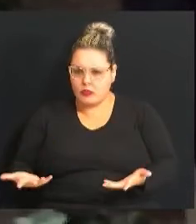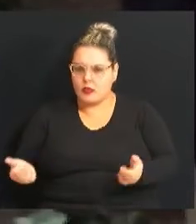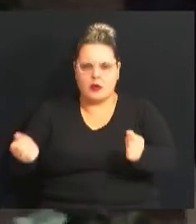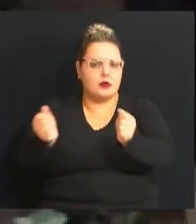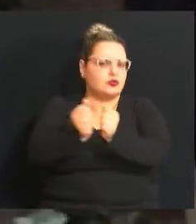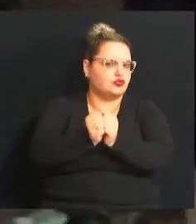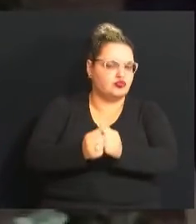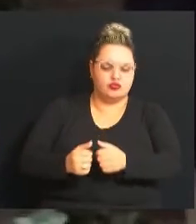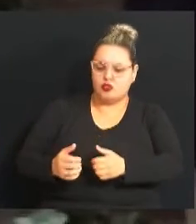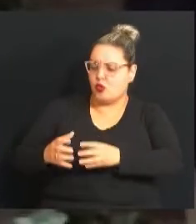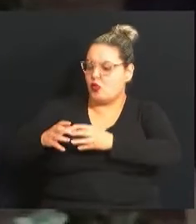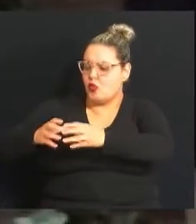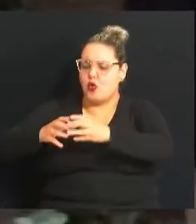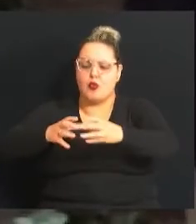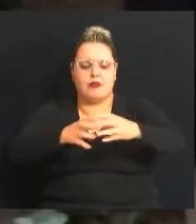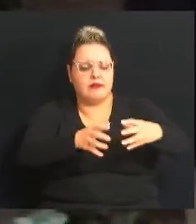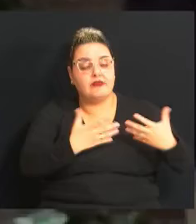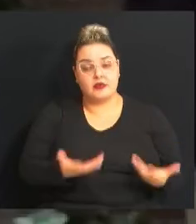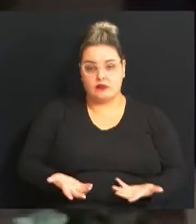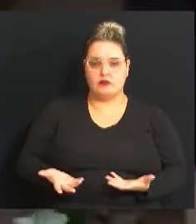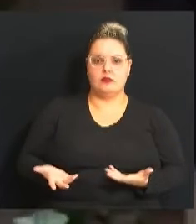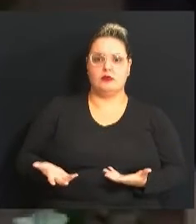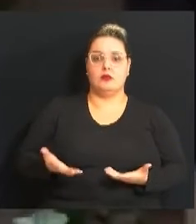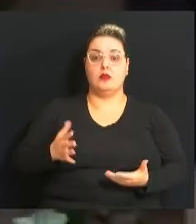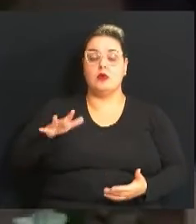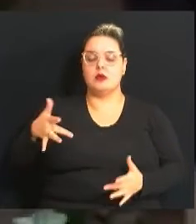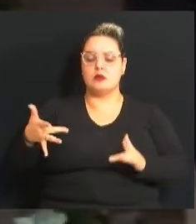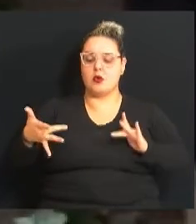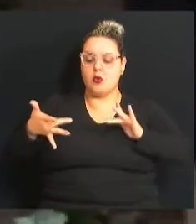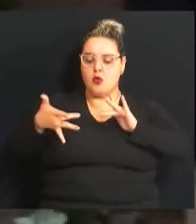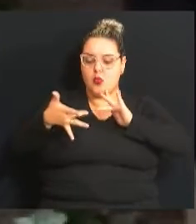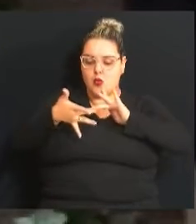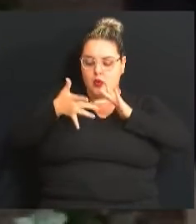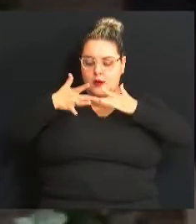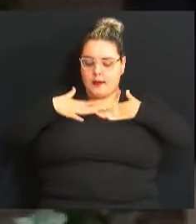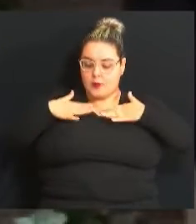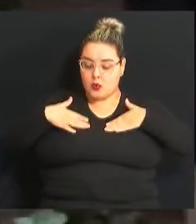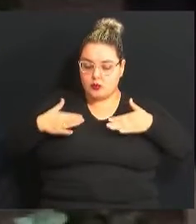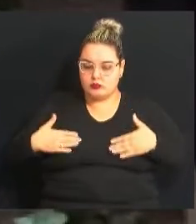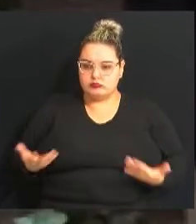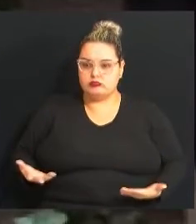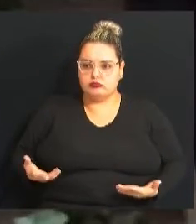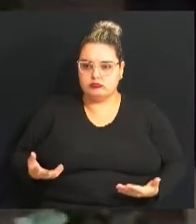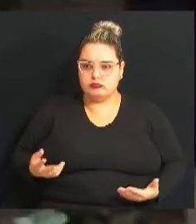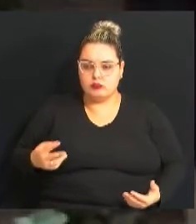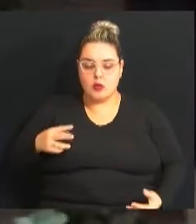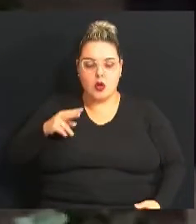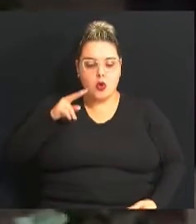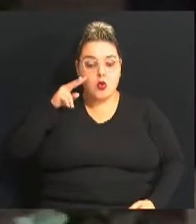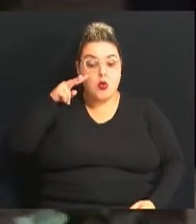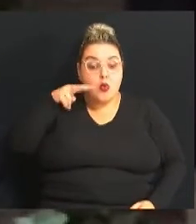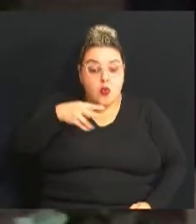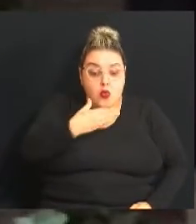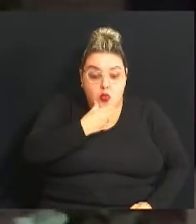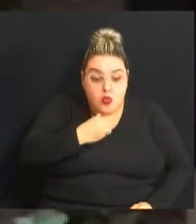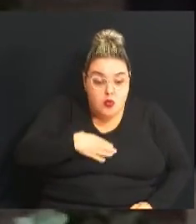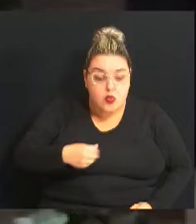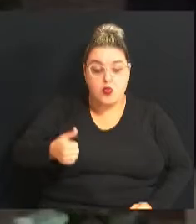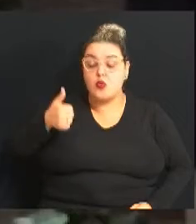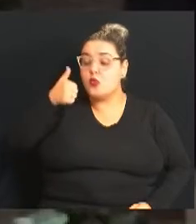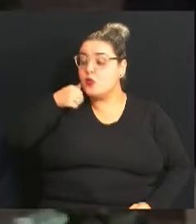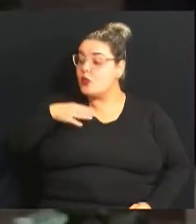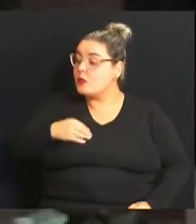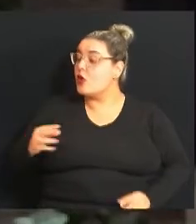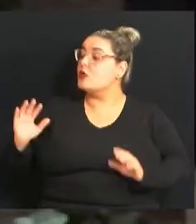pares. Então, quando eu tenho um contato com o meu corpo, eu olho nos olhos do meu filhinho, eu olho nos olhos da minha